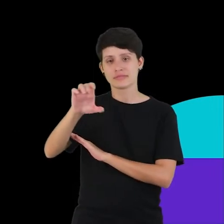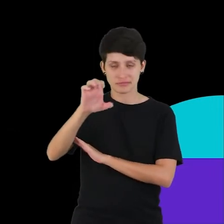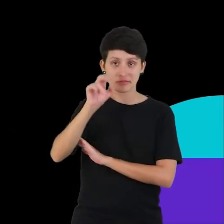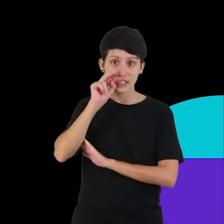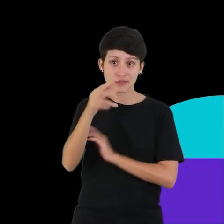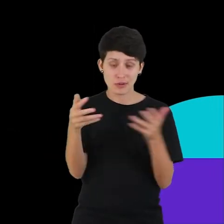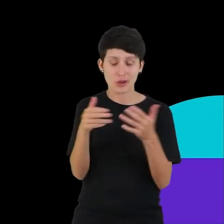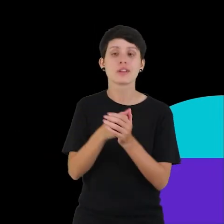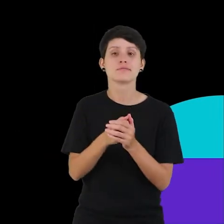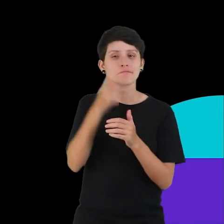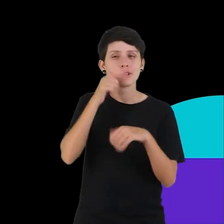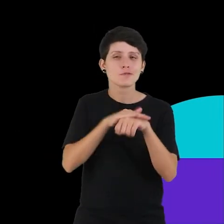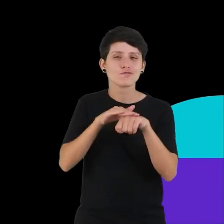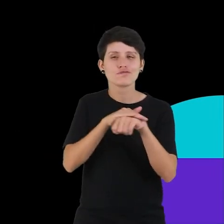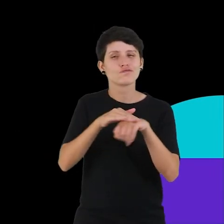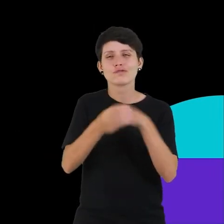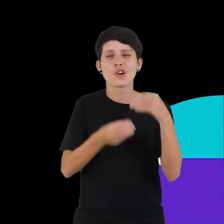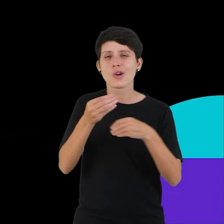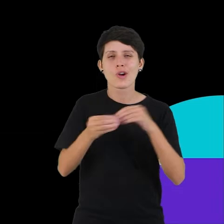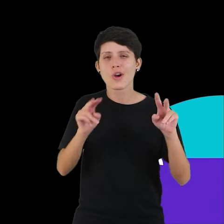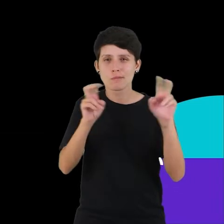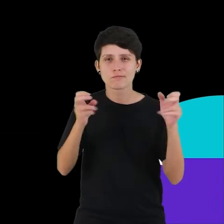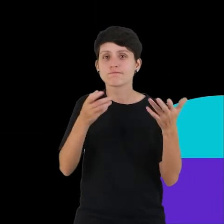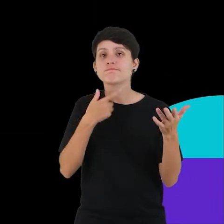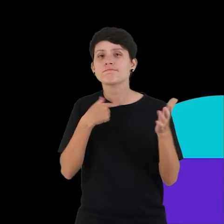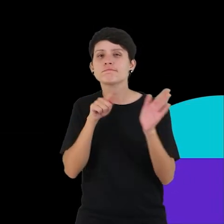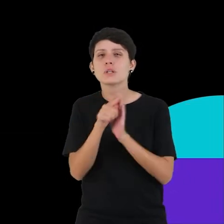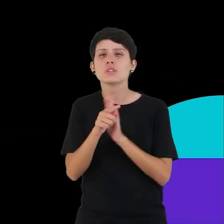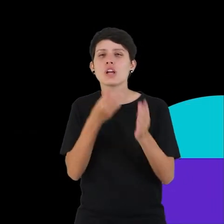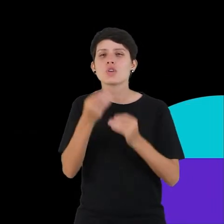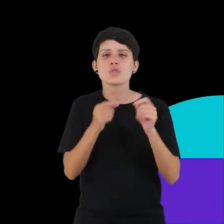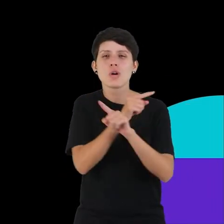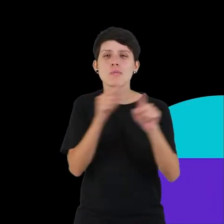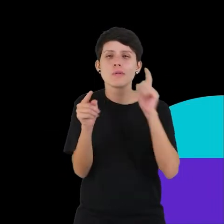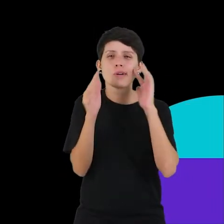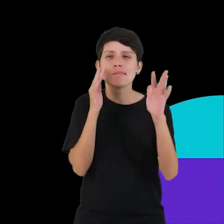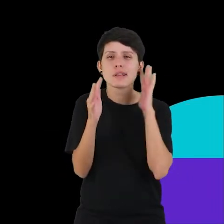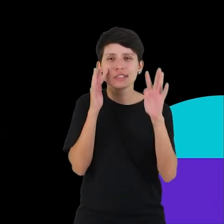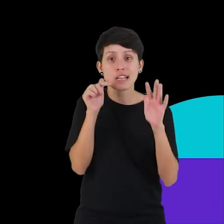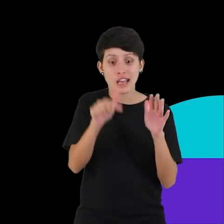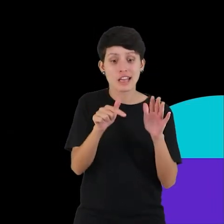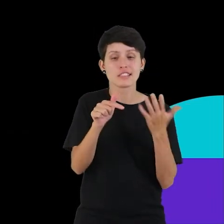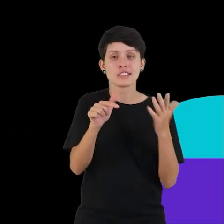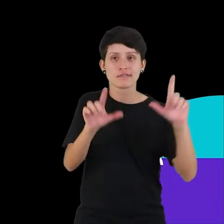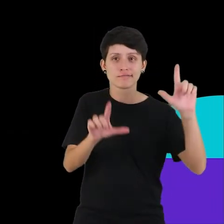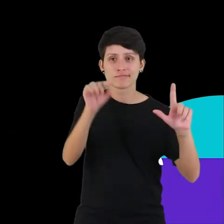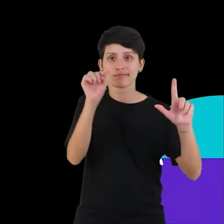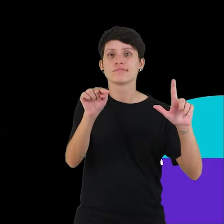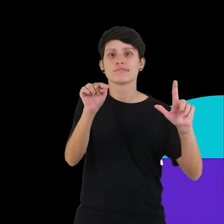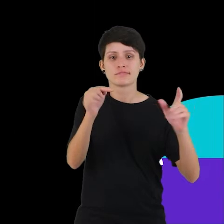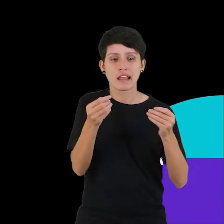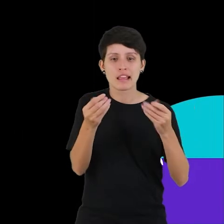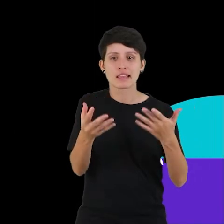de marketing, né, de pirâmide, né, bem comum assim no Brasil, parecido com o Mary Kate, enfim, essas coisas. E a ideia é que